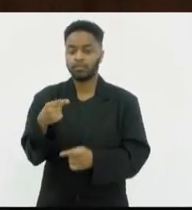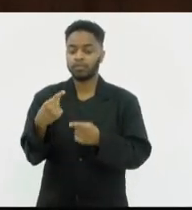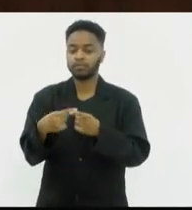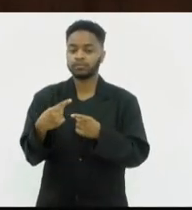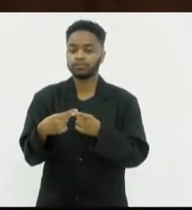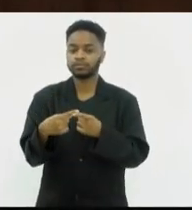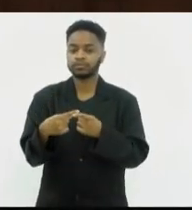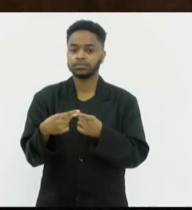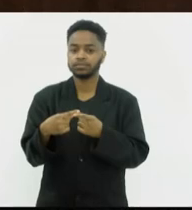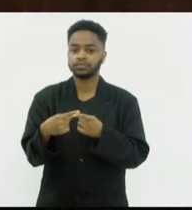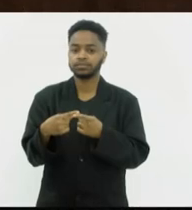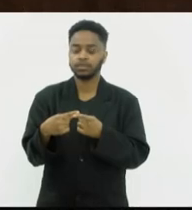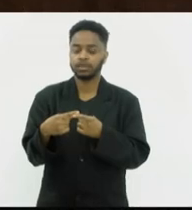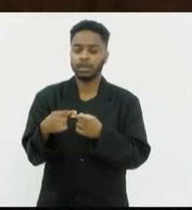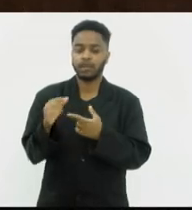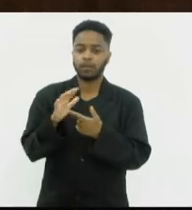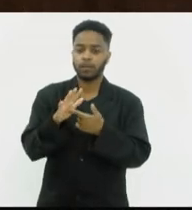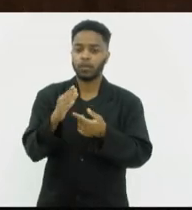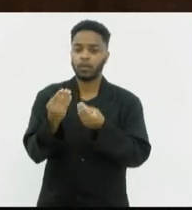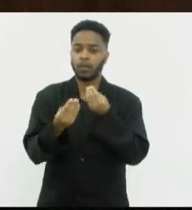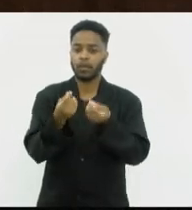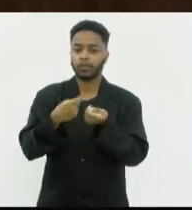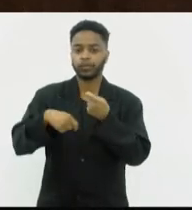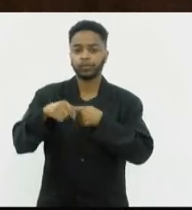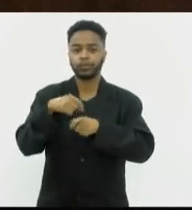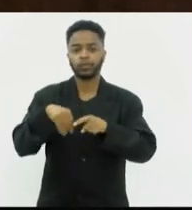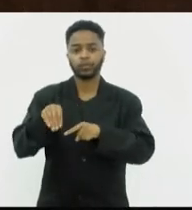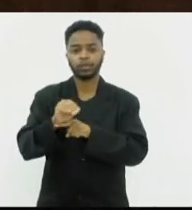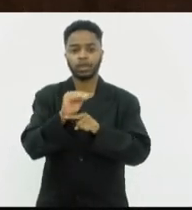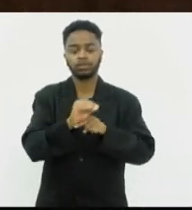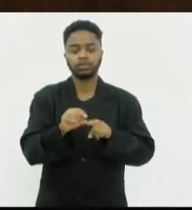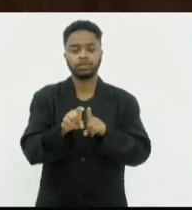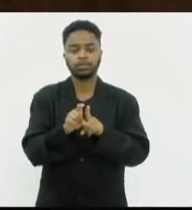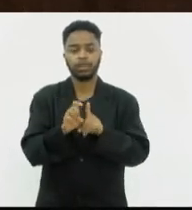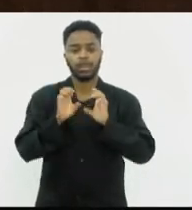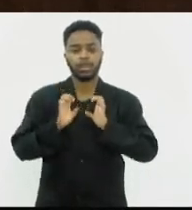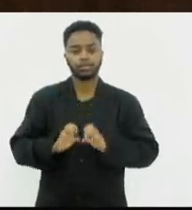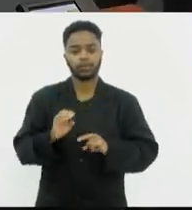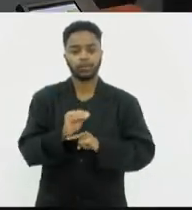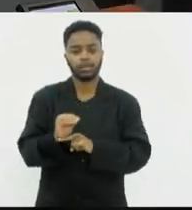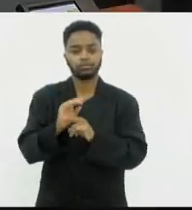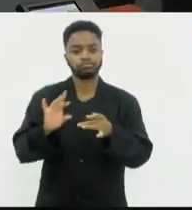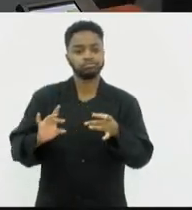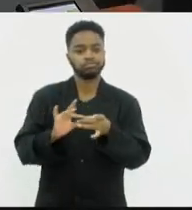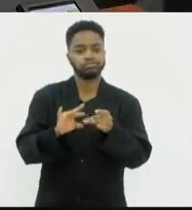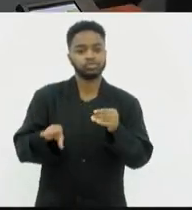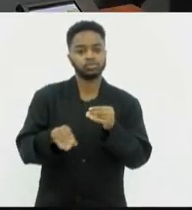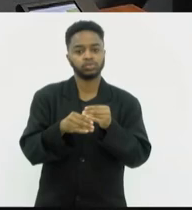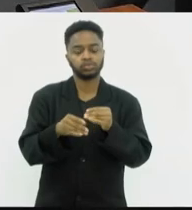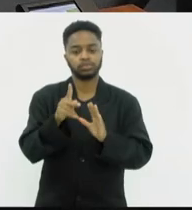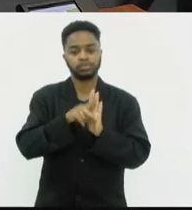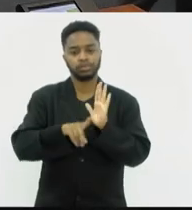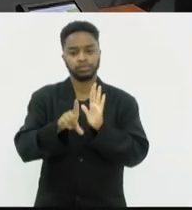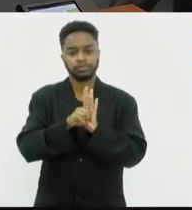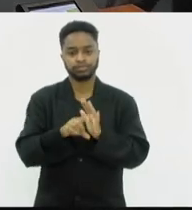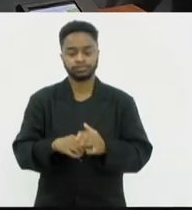acentuarem a economia do cuidado e a ética do cuidado nos seus projetos. Senhor